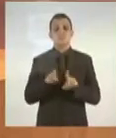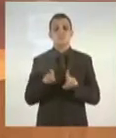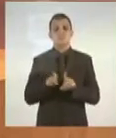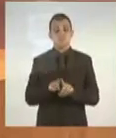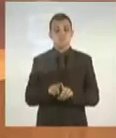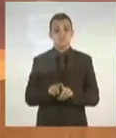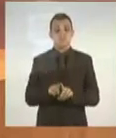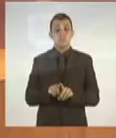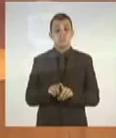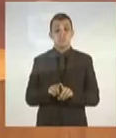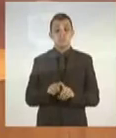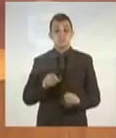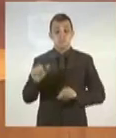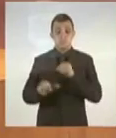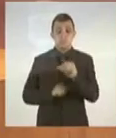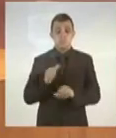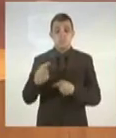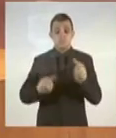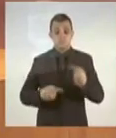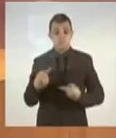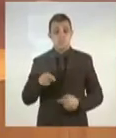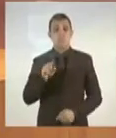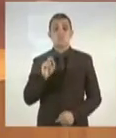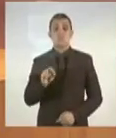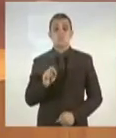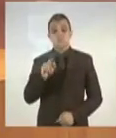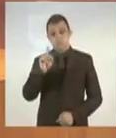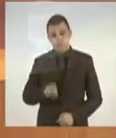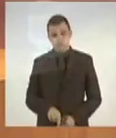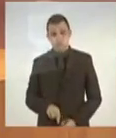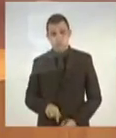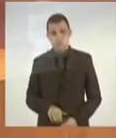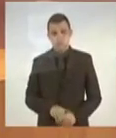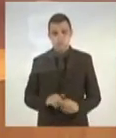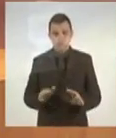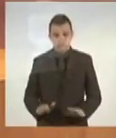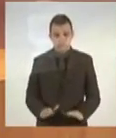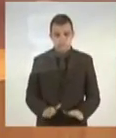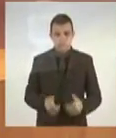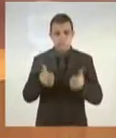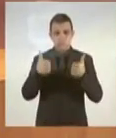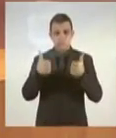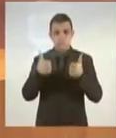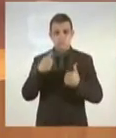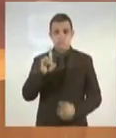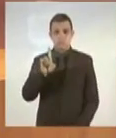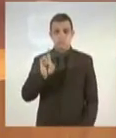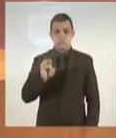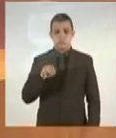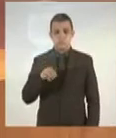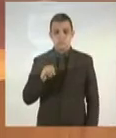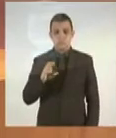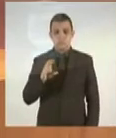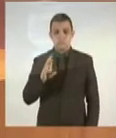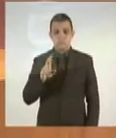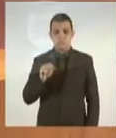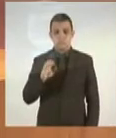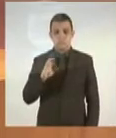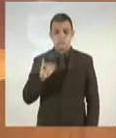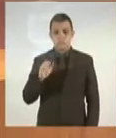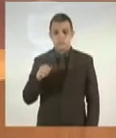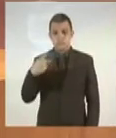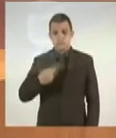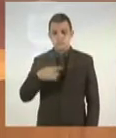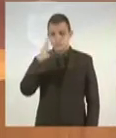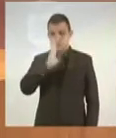política seja um instrumento que melhore, aperfeiçoe a democracia no nosso país, para que,